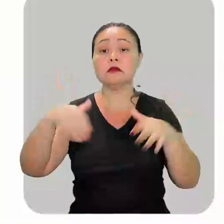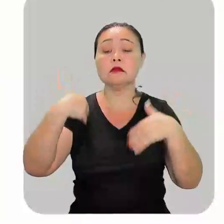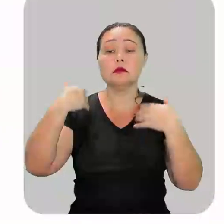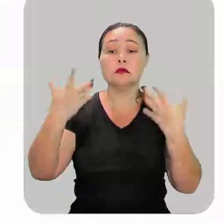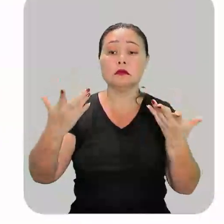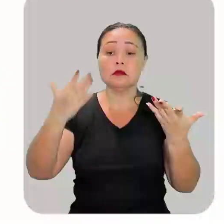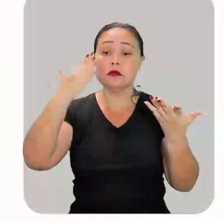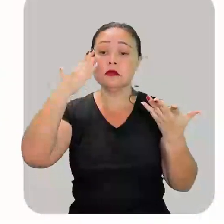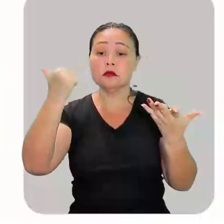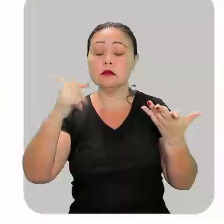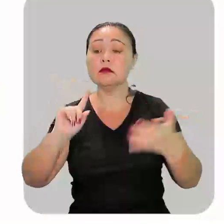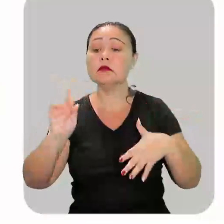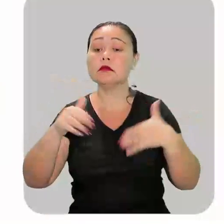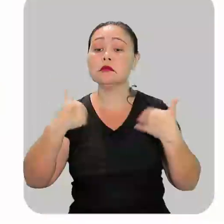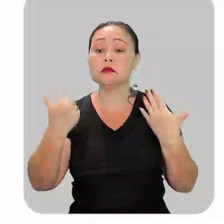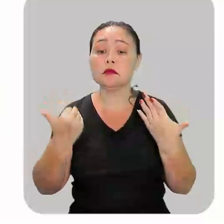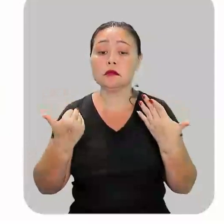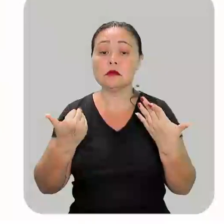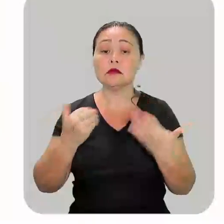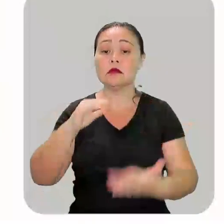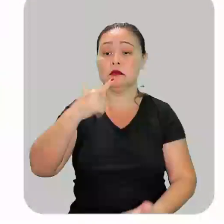ó, a gente já sabe que